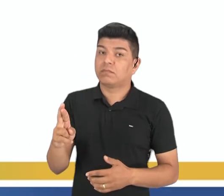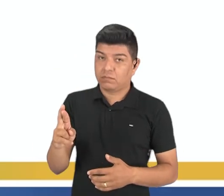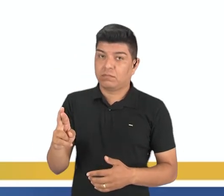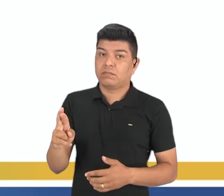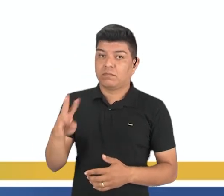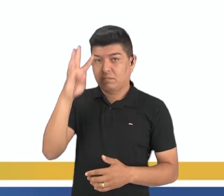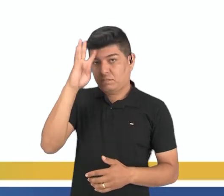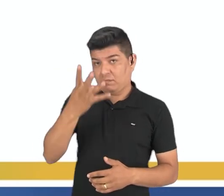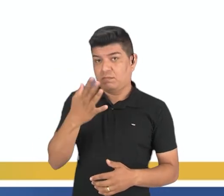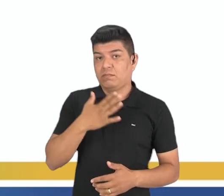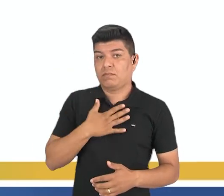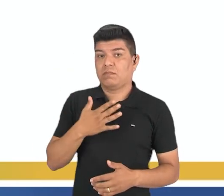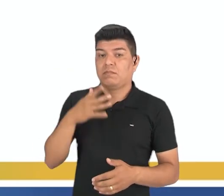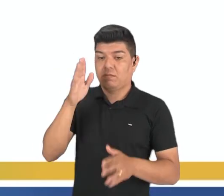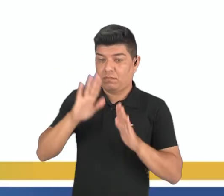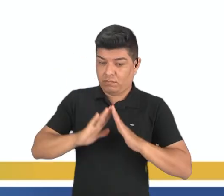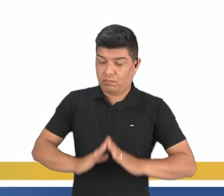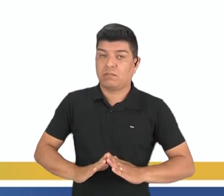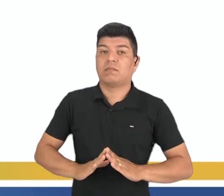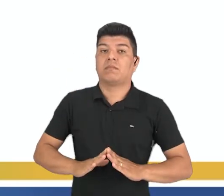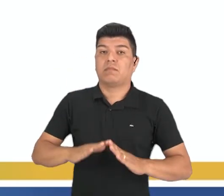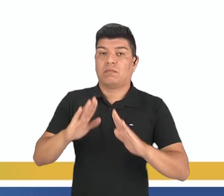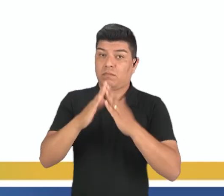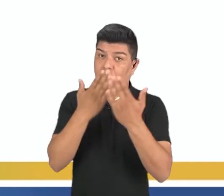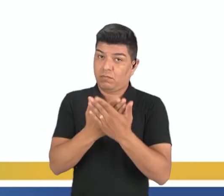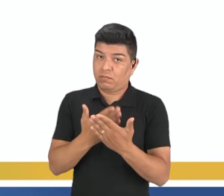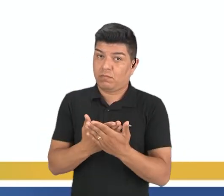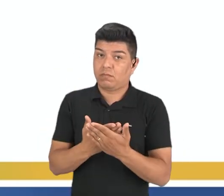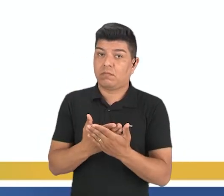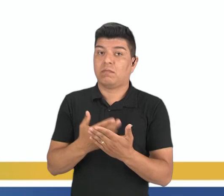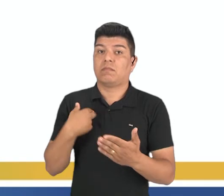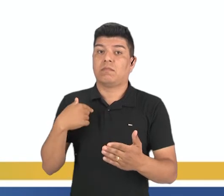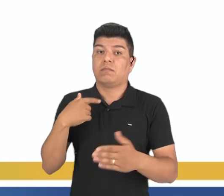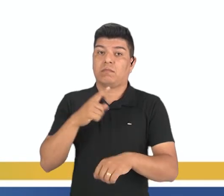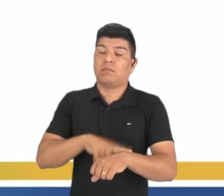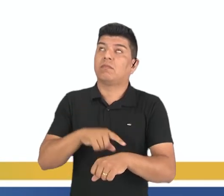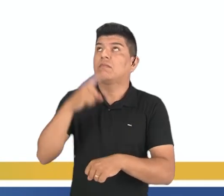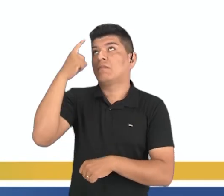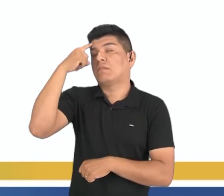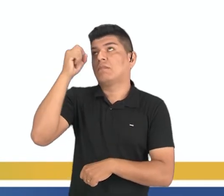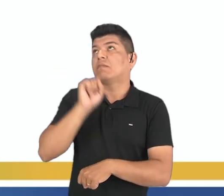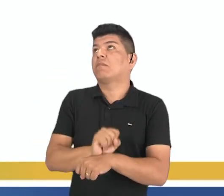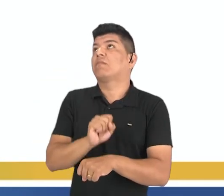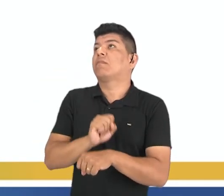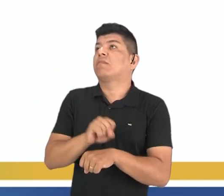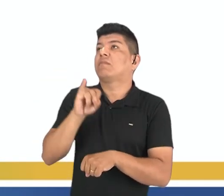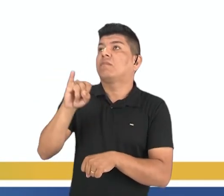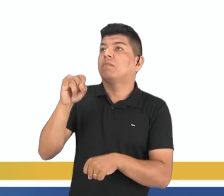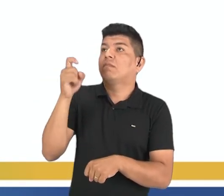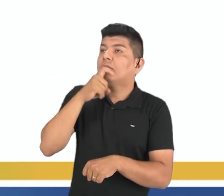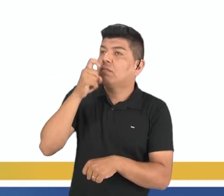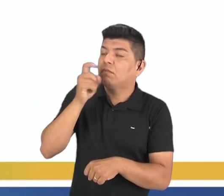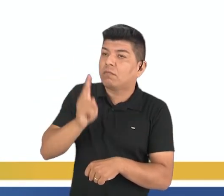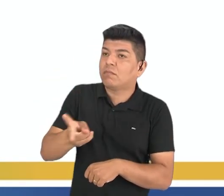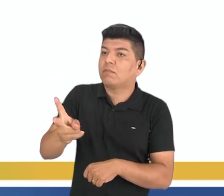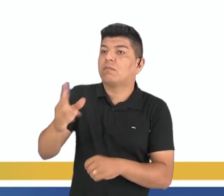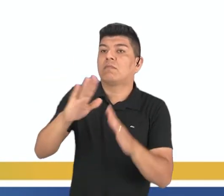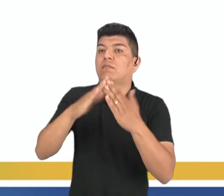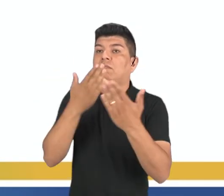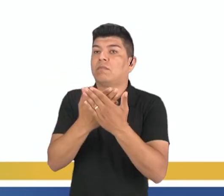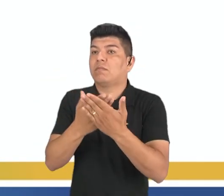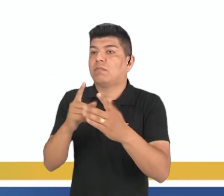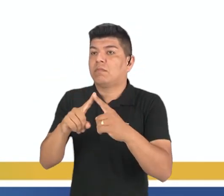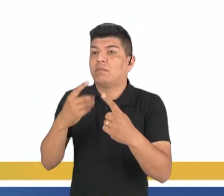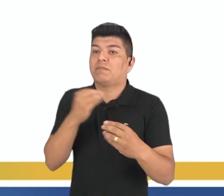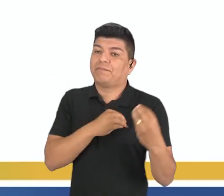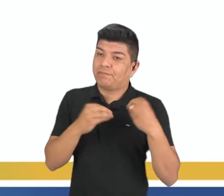seria decisiva para a minha permanência na escola. Então, o tempo parou e pensei: se eu mentir, continuo na escola, mas estarei